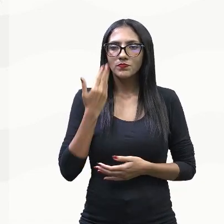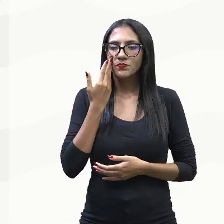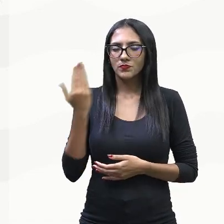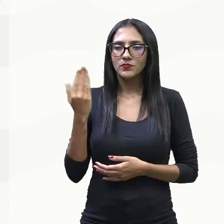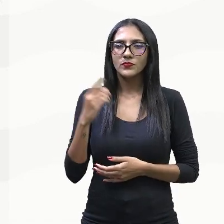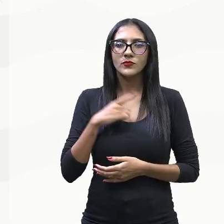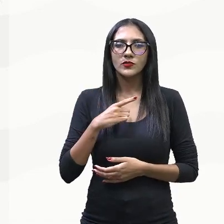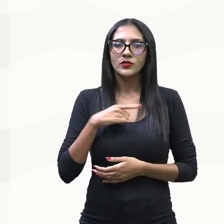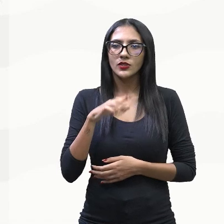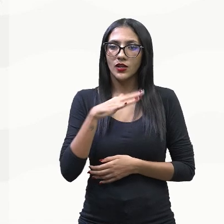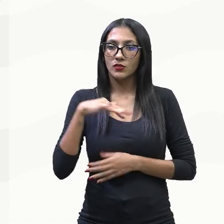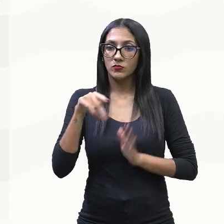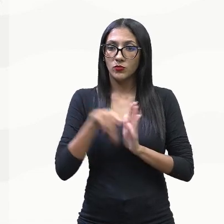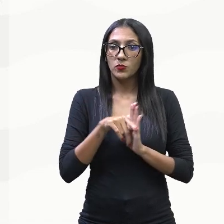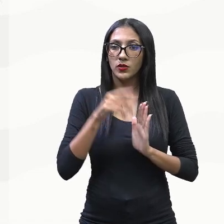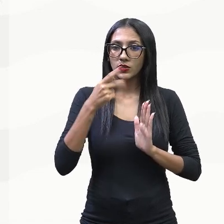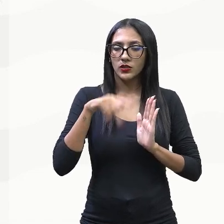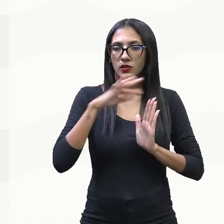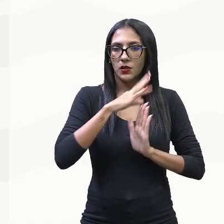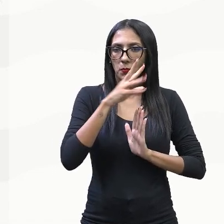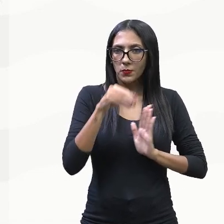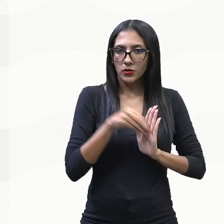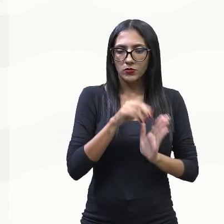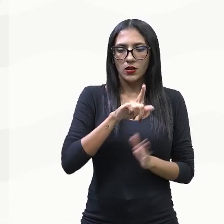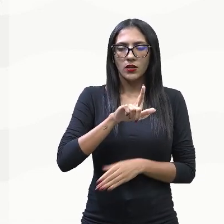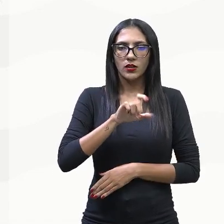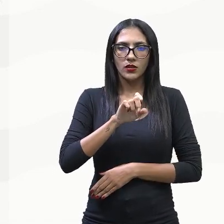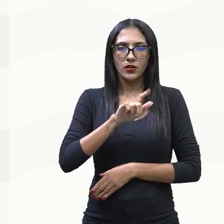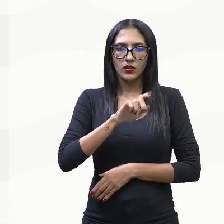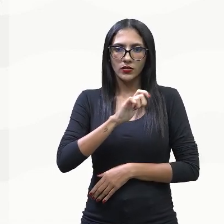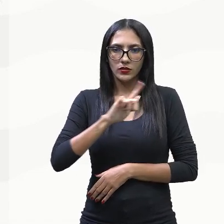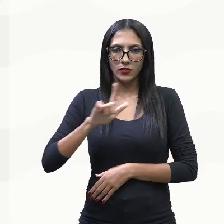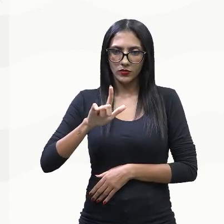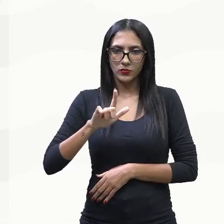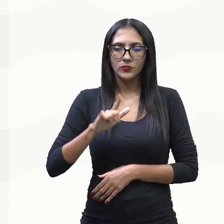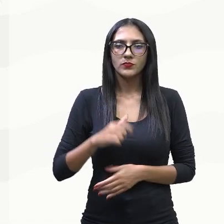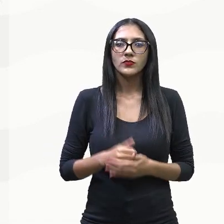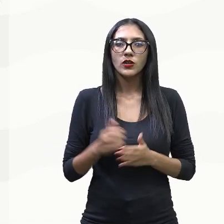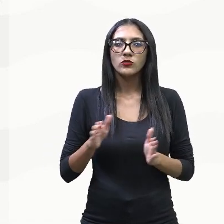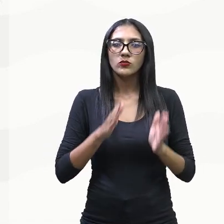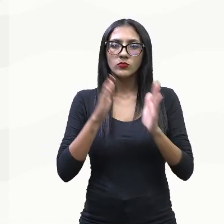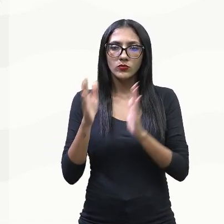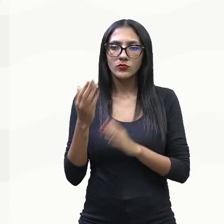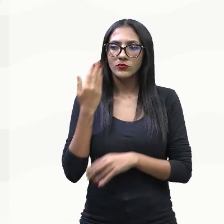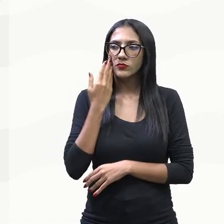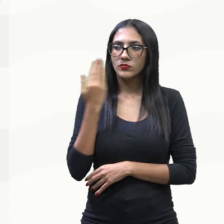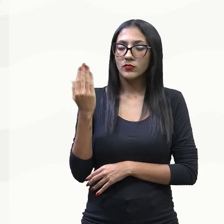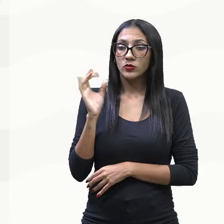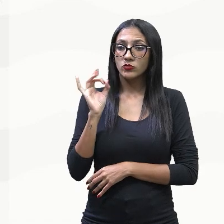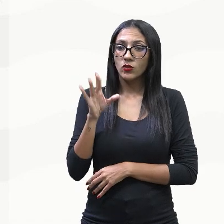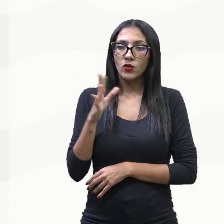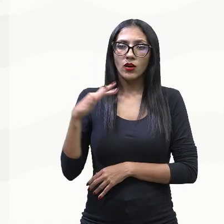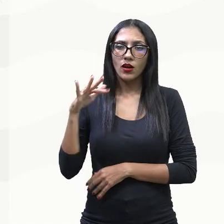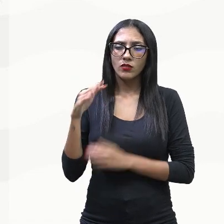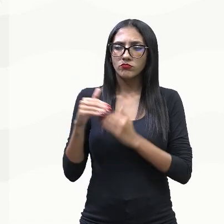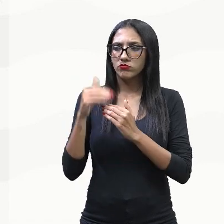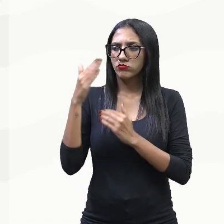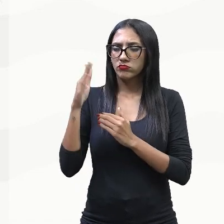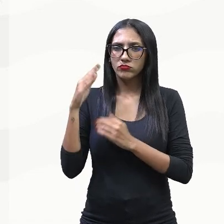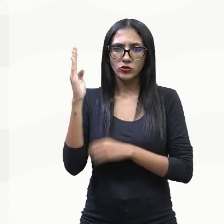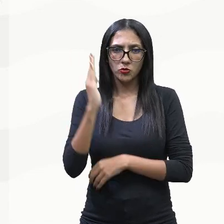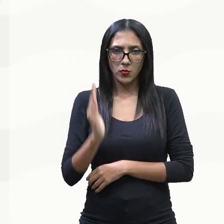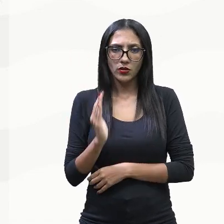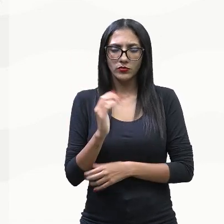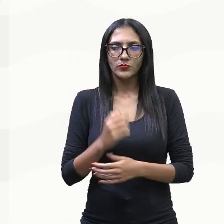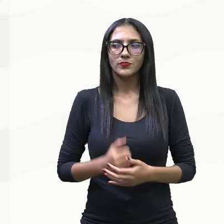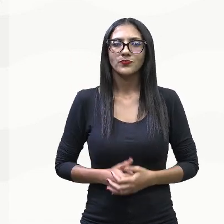fala sobre a Amazônia Legal, tá legal? Levando em consideração somente a Amazônia Legal, e aqui leva em consideração apenas o restante do Brasil.